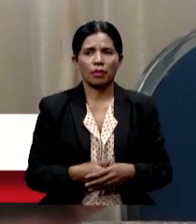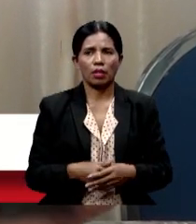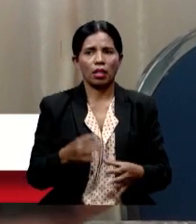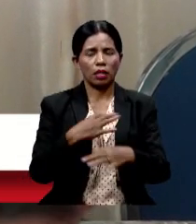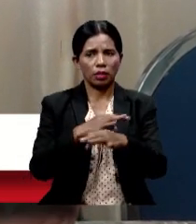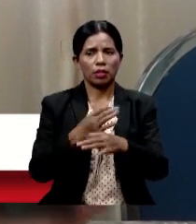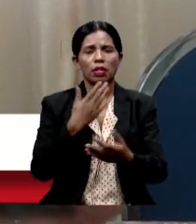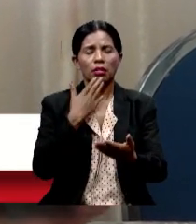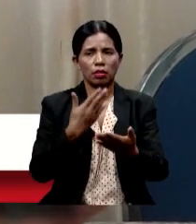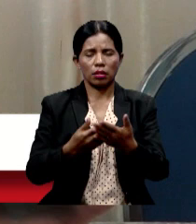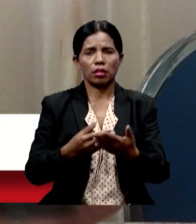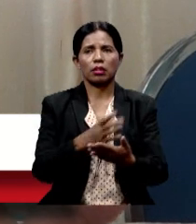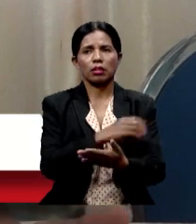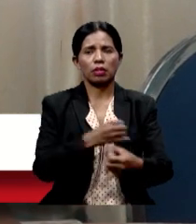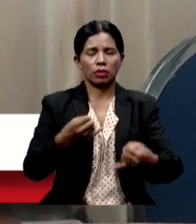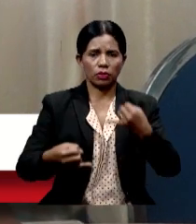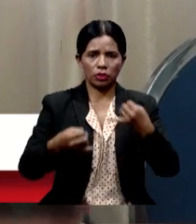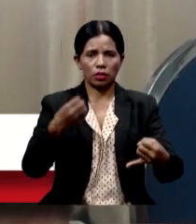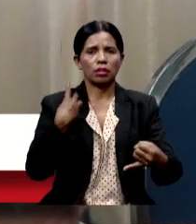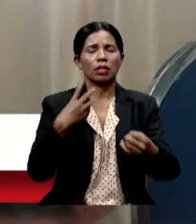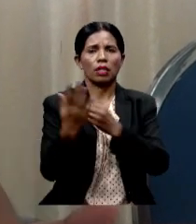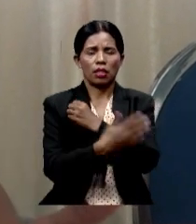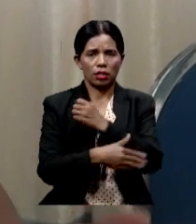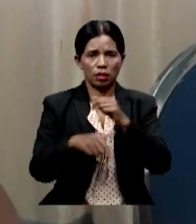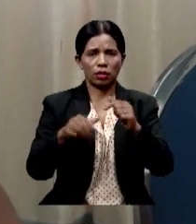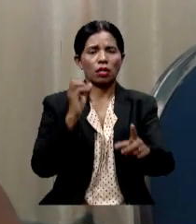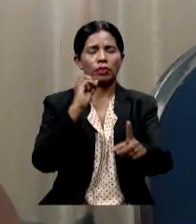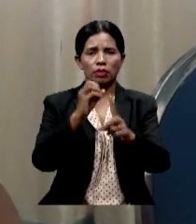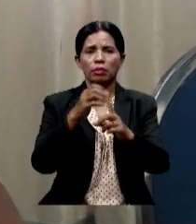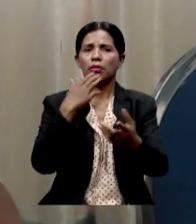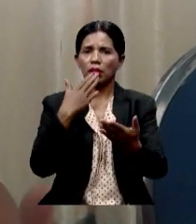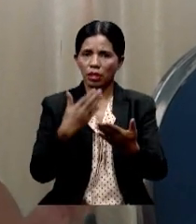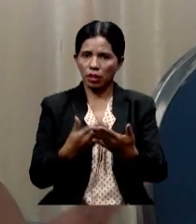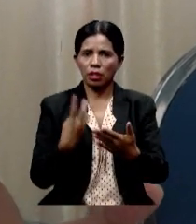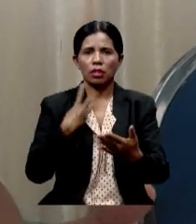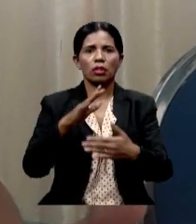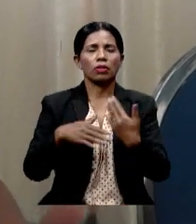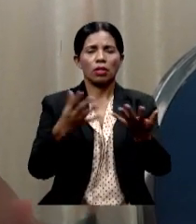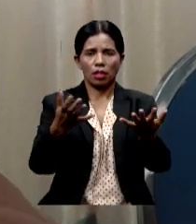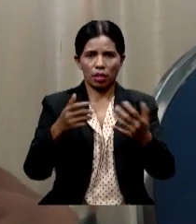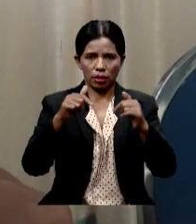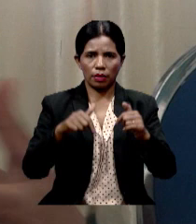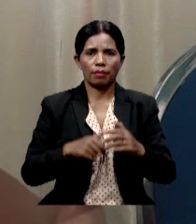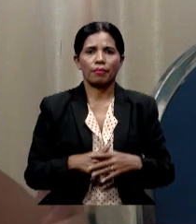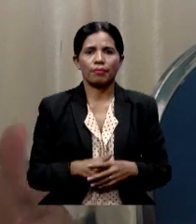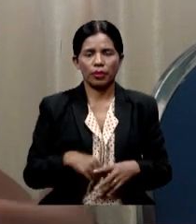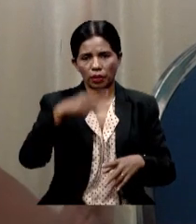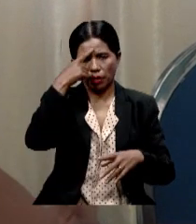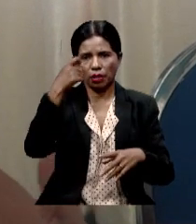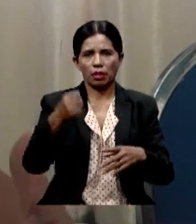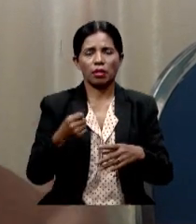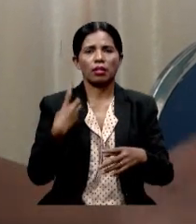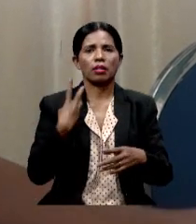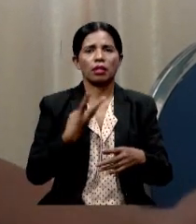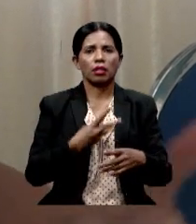clitan sistema judiciário, sistema justiça e tani rain, né? Objetivo de dia, no ito tu hakara kida ne. Tamba dalu durante